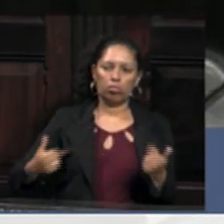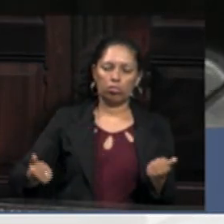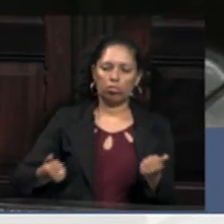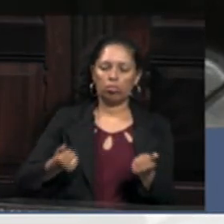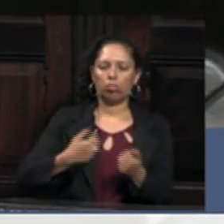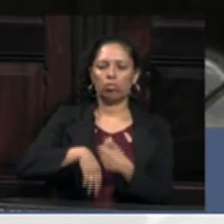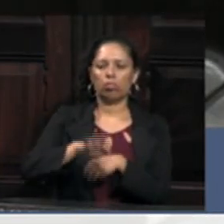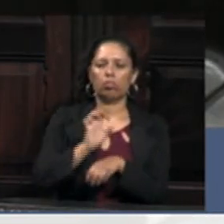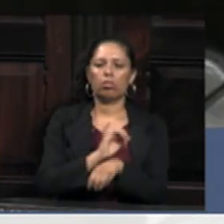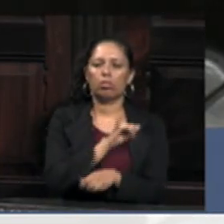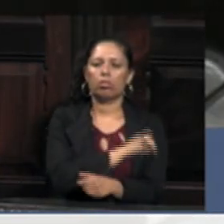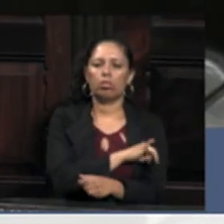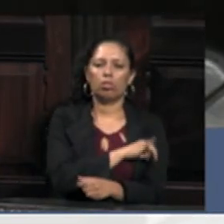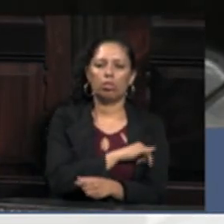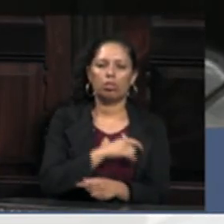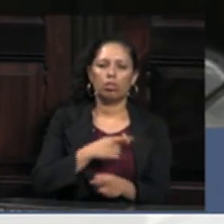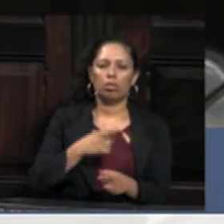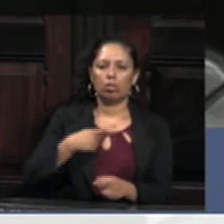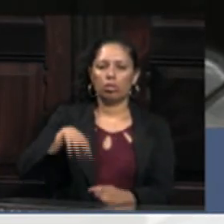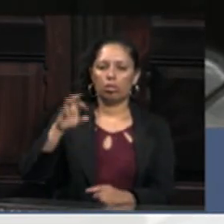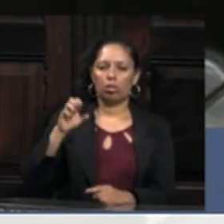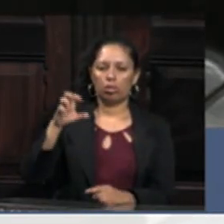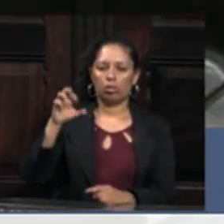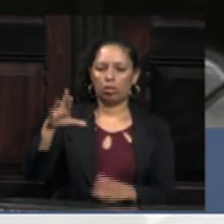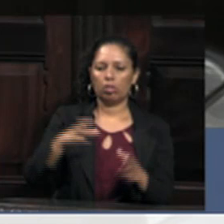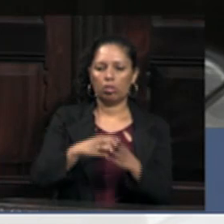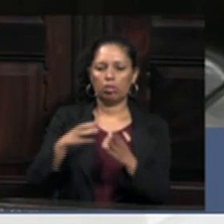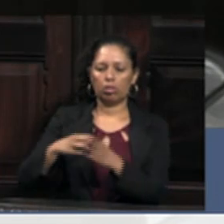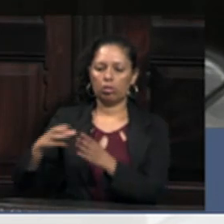programada de seus produtos no Estado do Rio de Janeiro. Pareceres das comissões de Constituição e